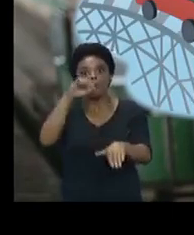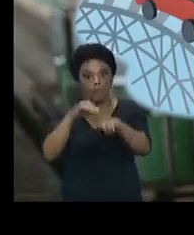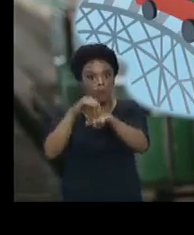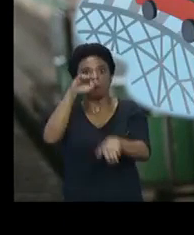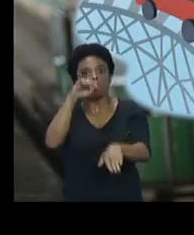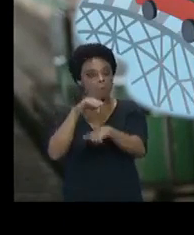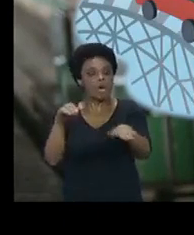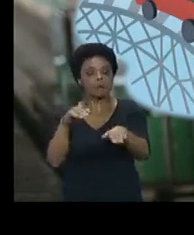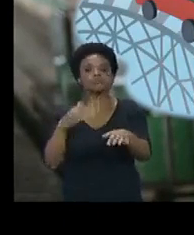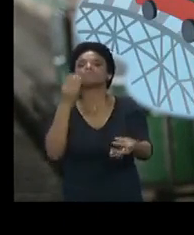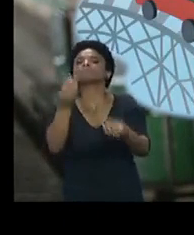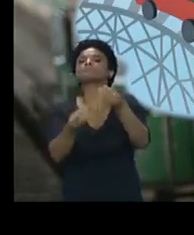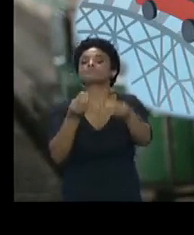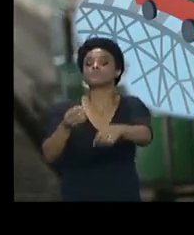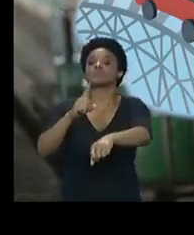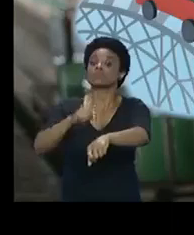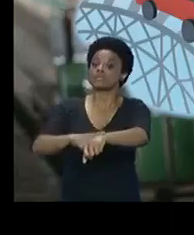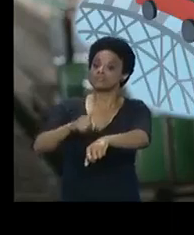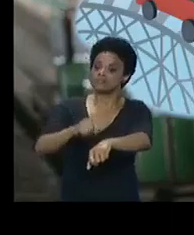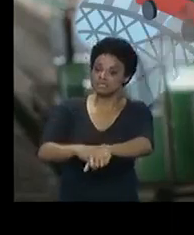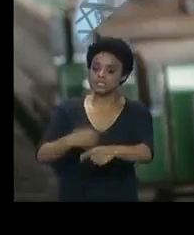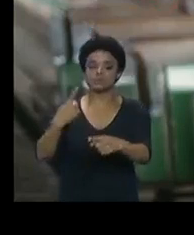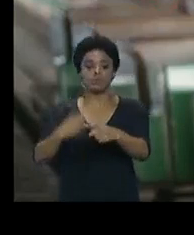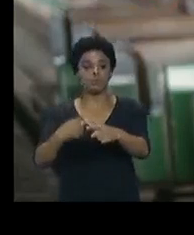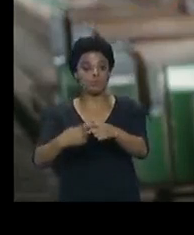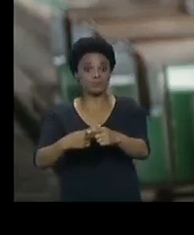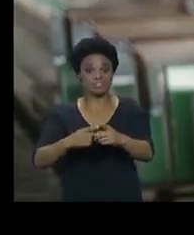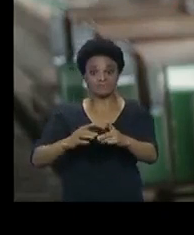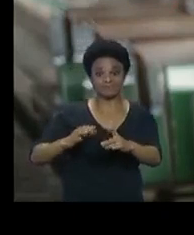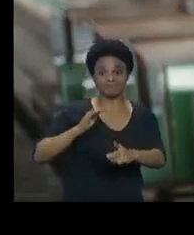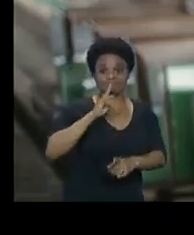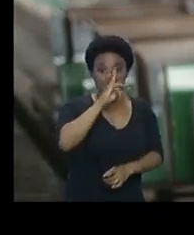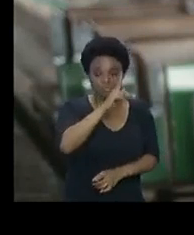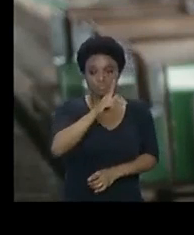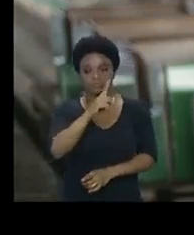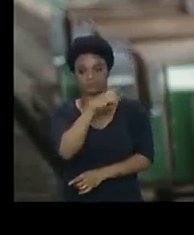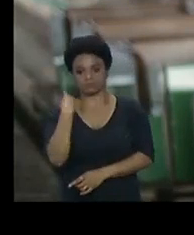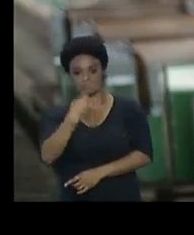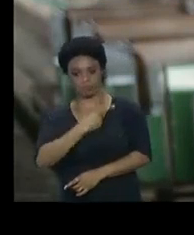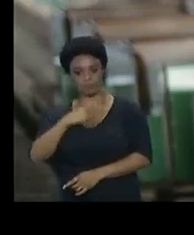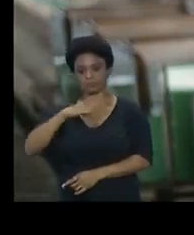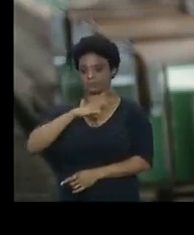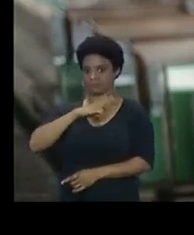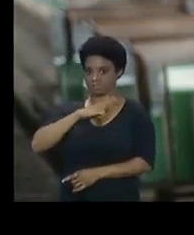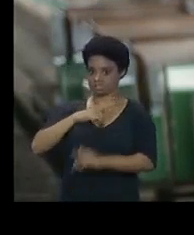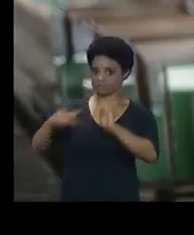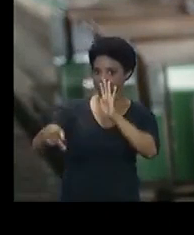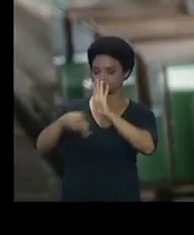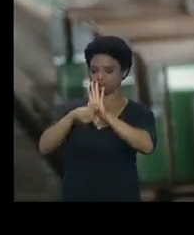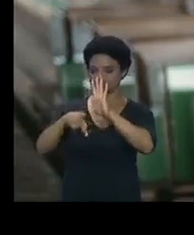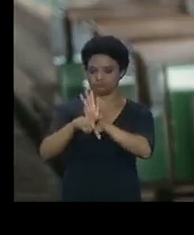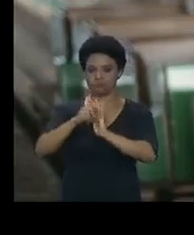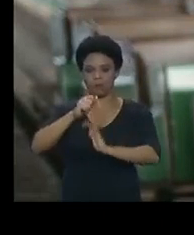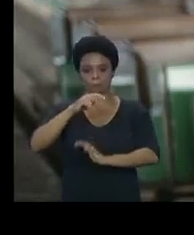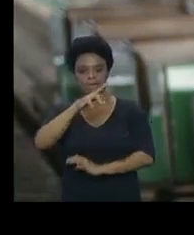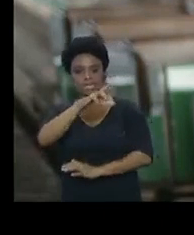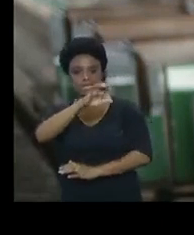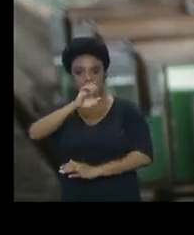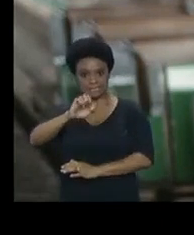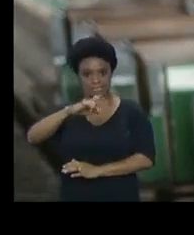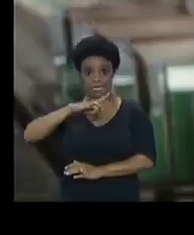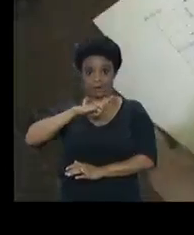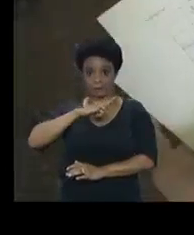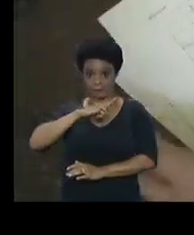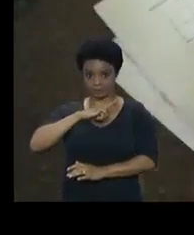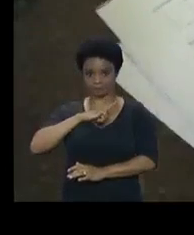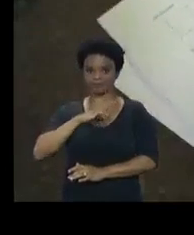em função do tempo que está sendo exercida essa força sobre o corpo. Então a gente usa esse aparelhinho, que ele mede algumas forças em Y, X e